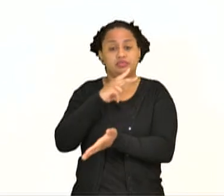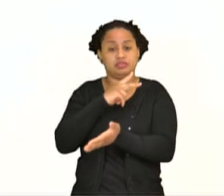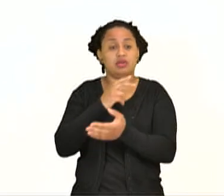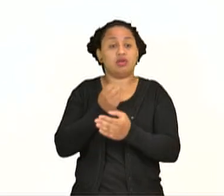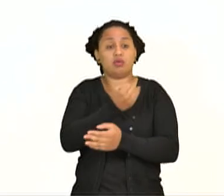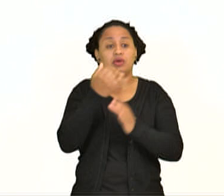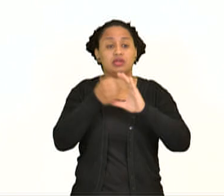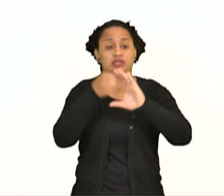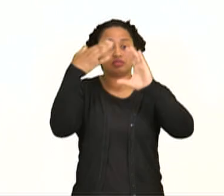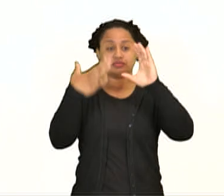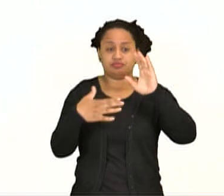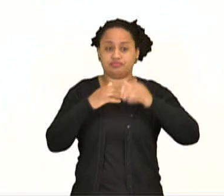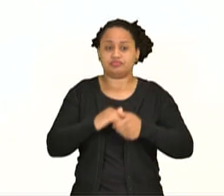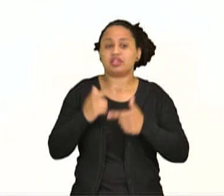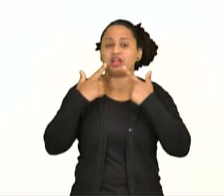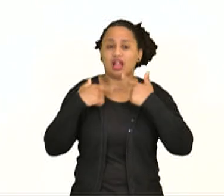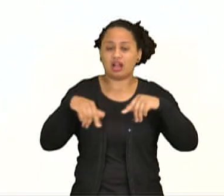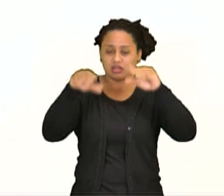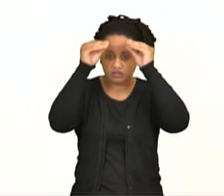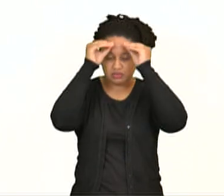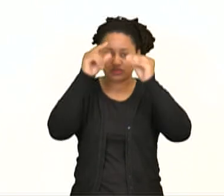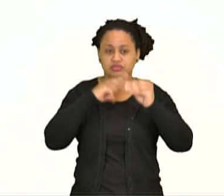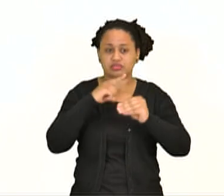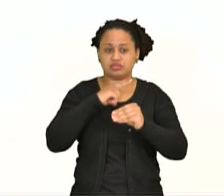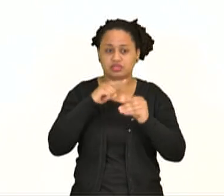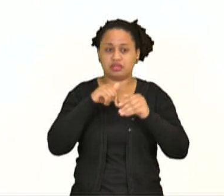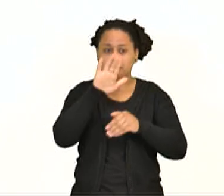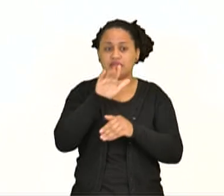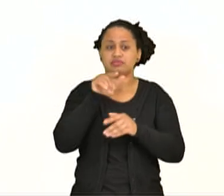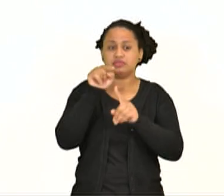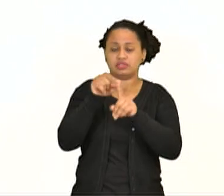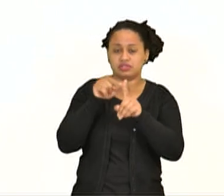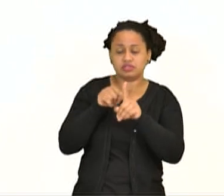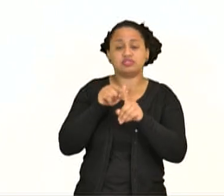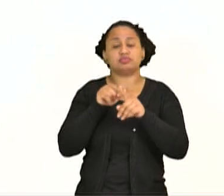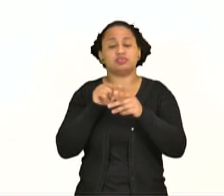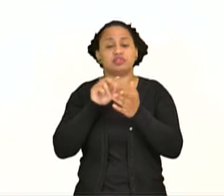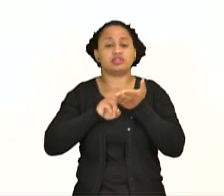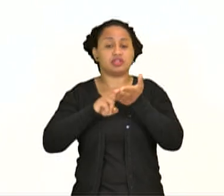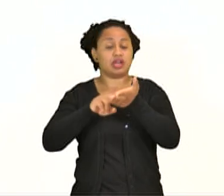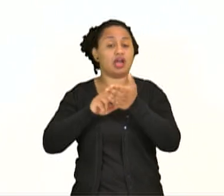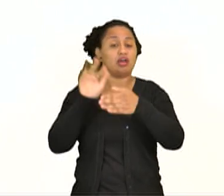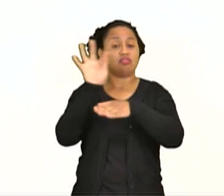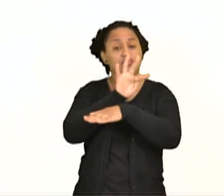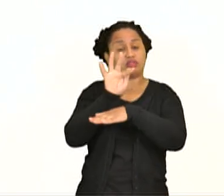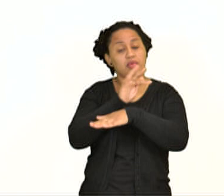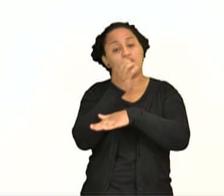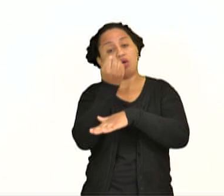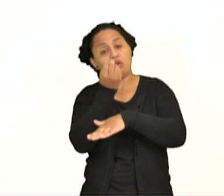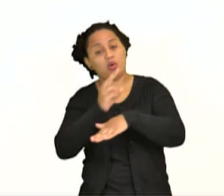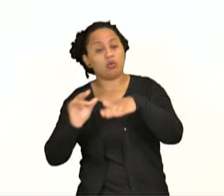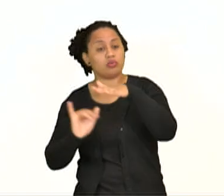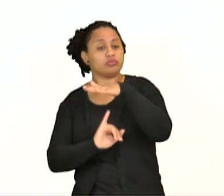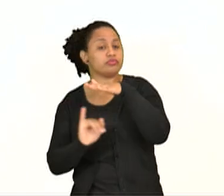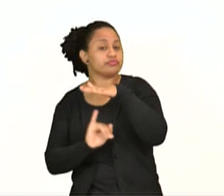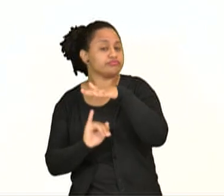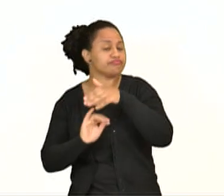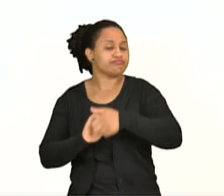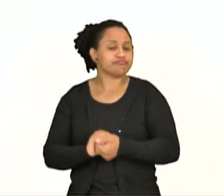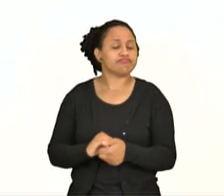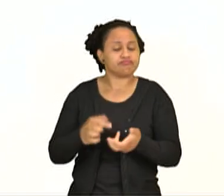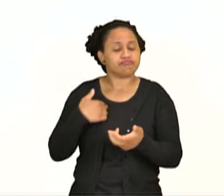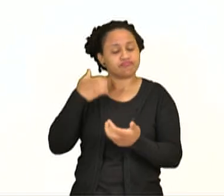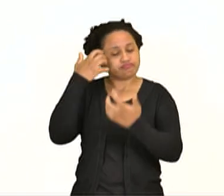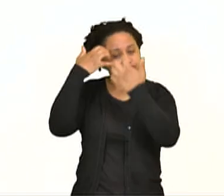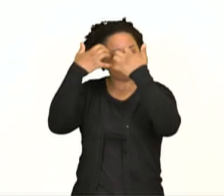características? A linguagem predominante desse tipo de carta, ela é formal ou informal? Então, pensando aqui